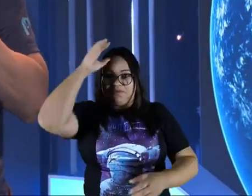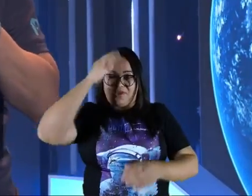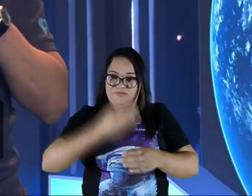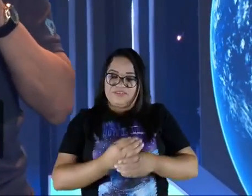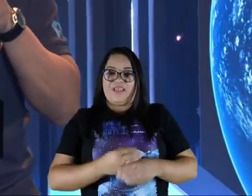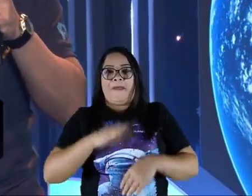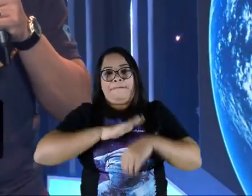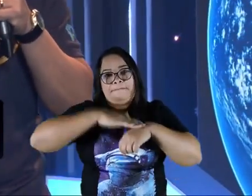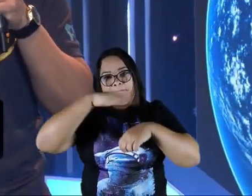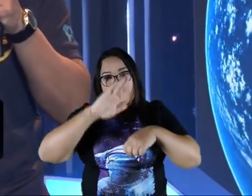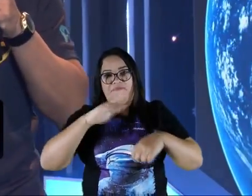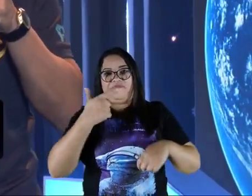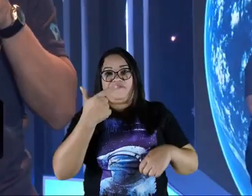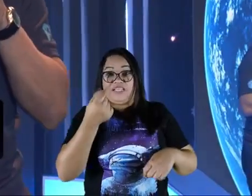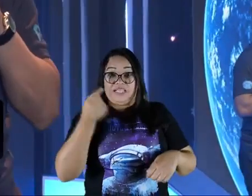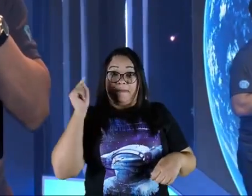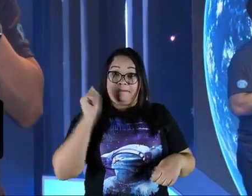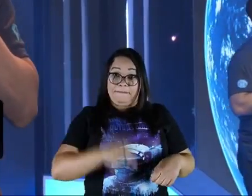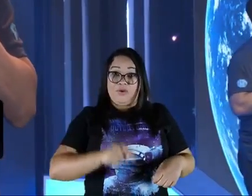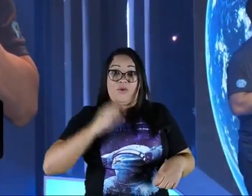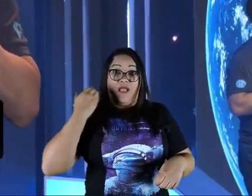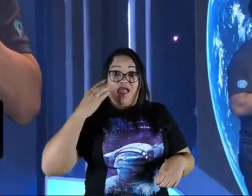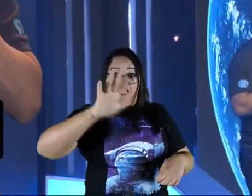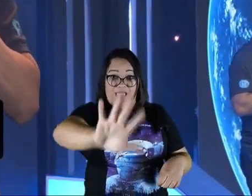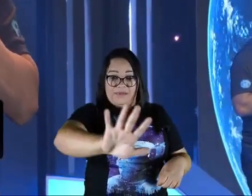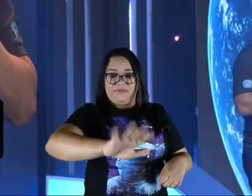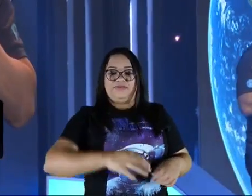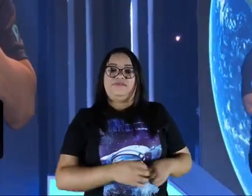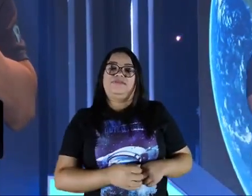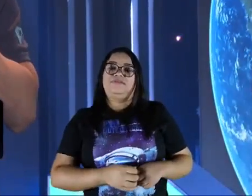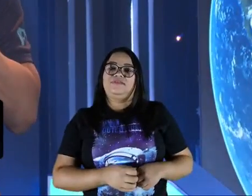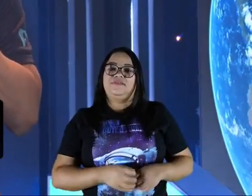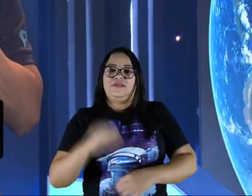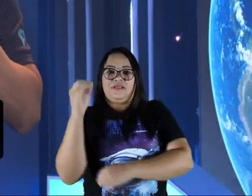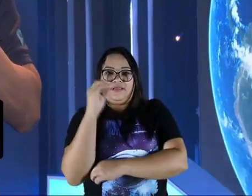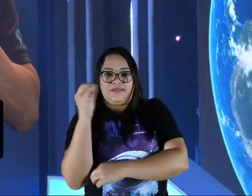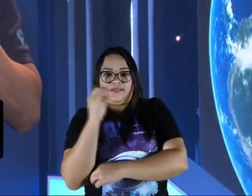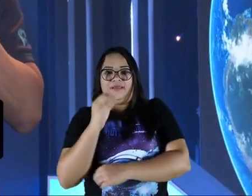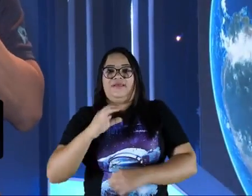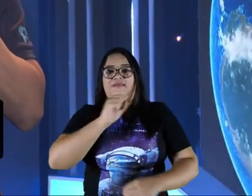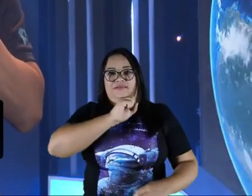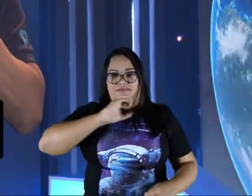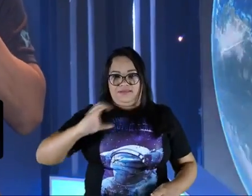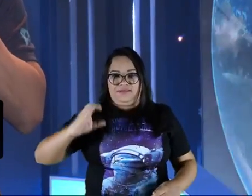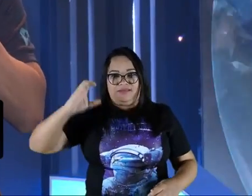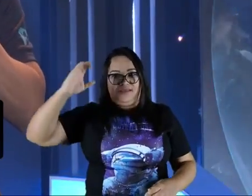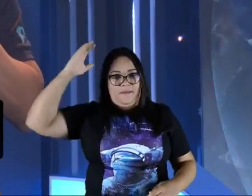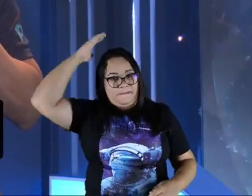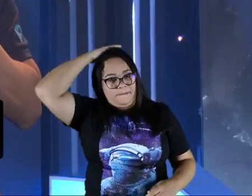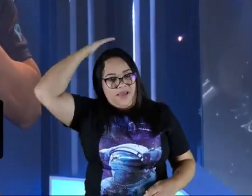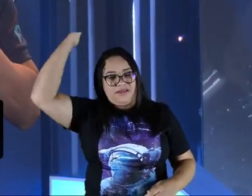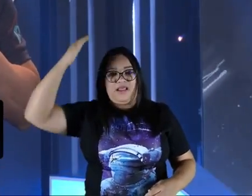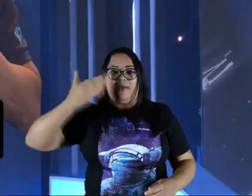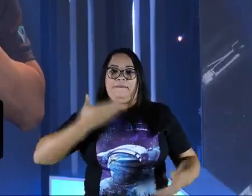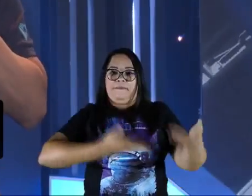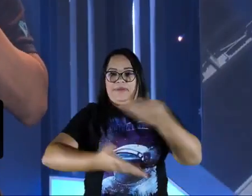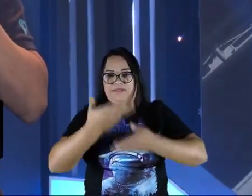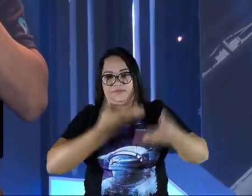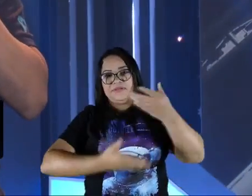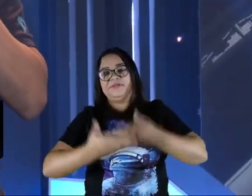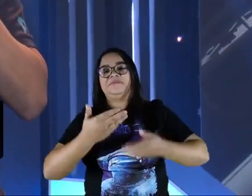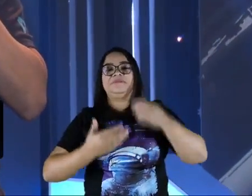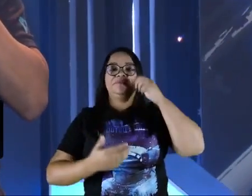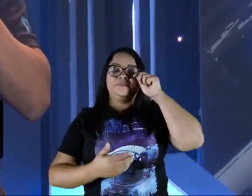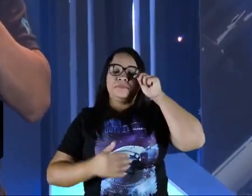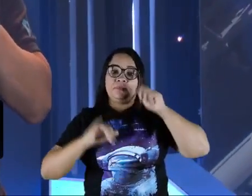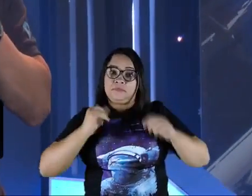nós vamos ser mais de 20 mil Calebs. São os gaúchos, os catarinenses, os paranaenses envolvidos na missão Caleb.